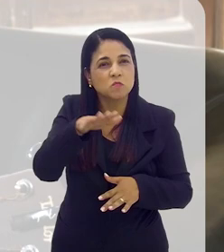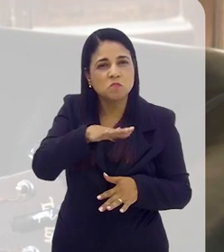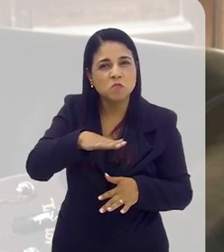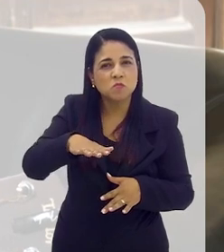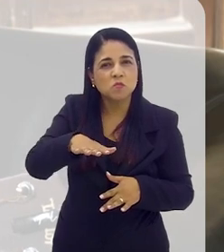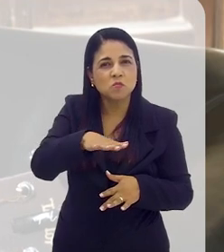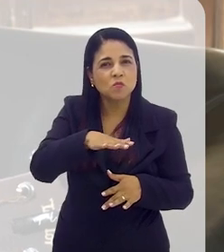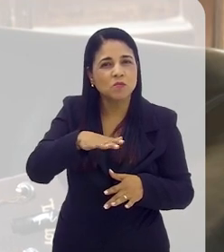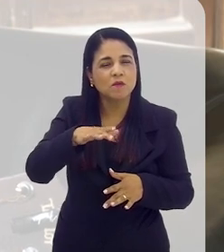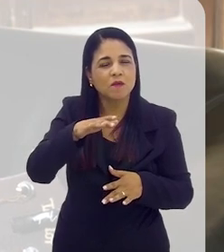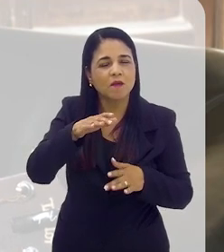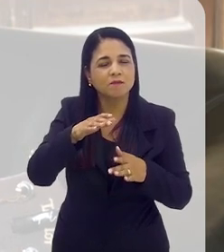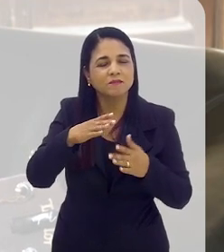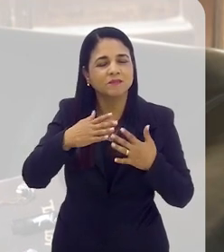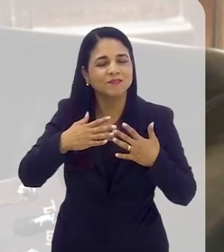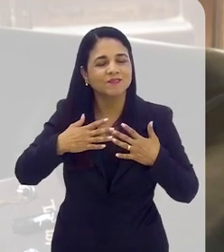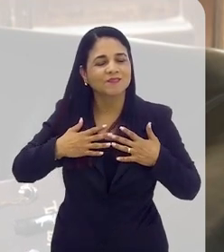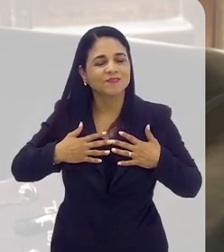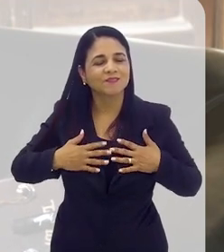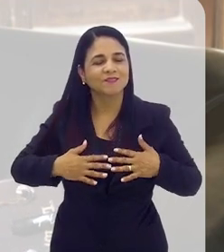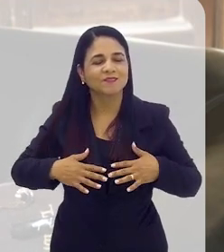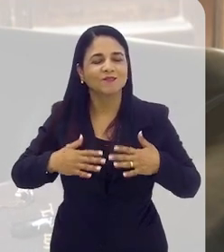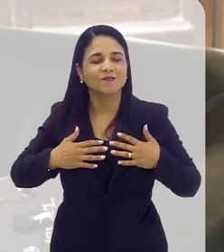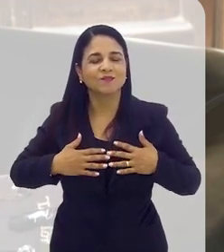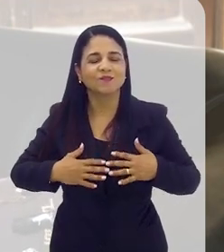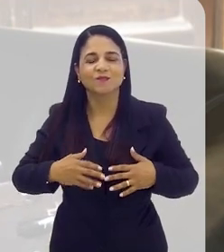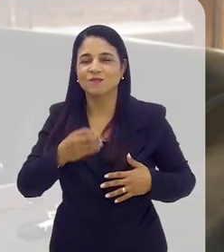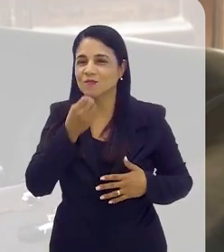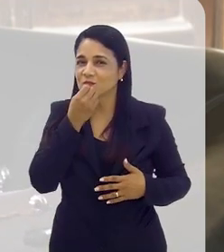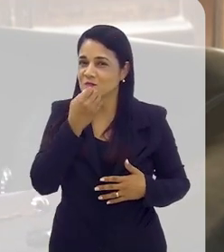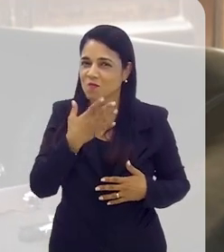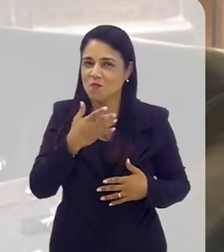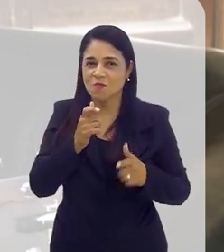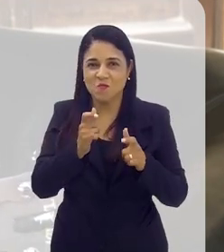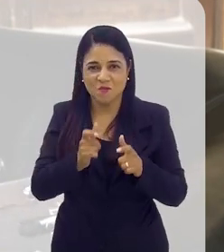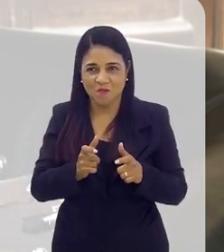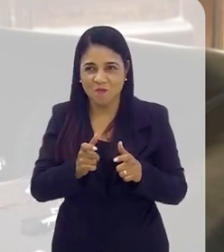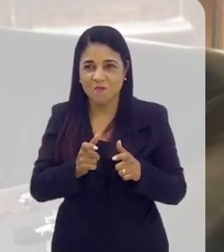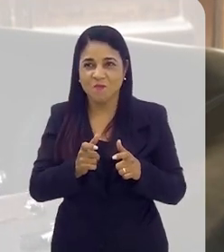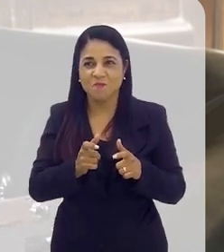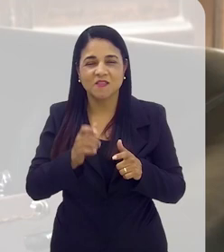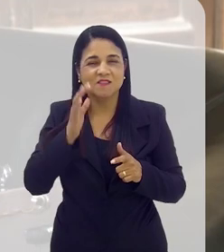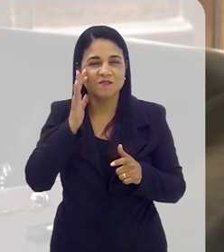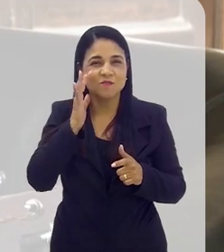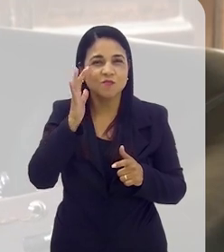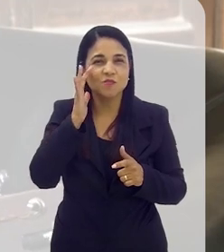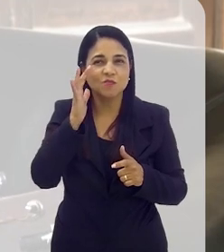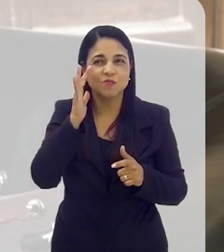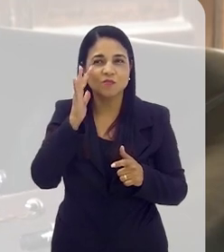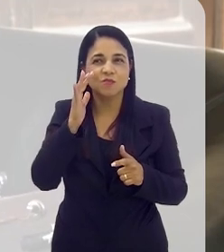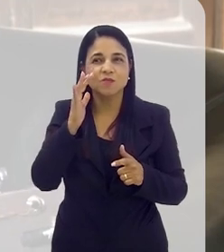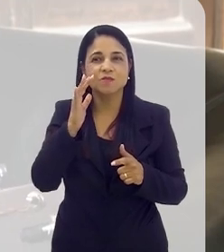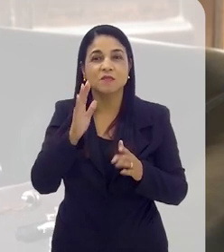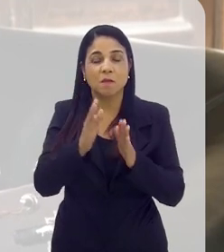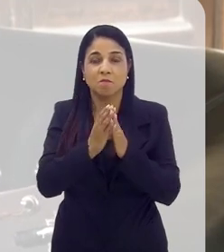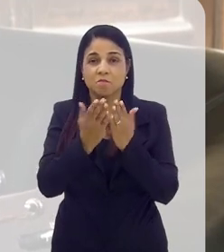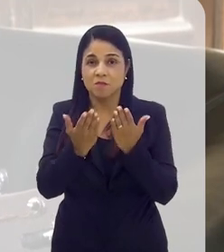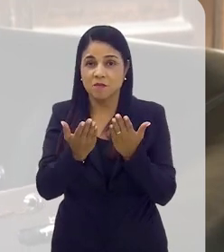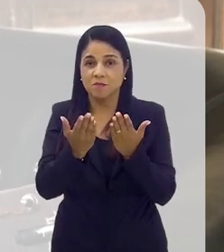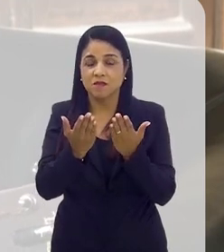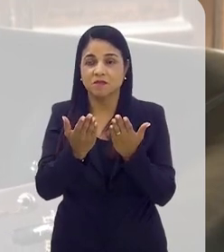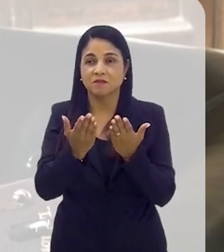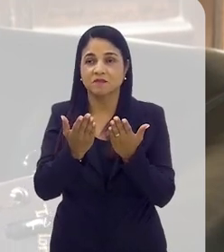você sai de dentro da tua... de uma zona que você estava e vai para um lugar tão tranquilo, tão calmo, tão